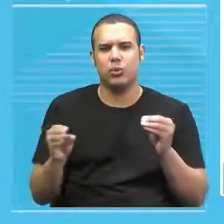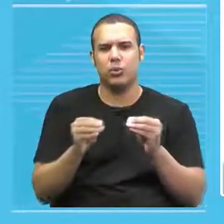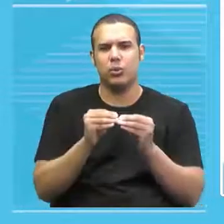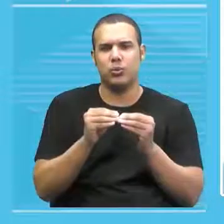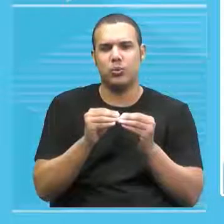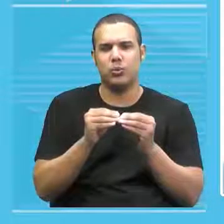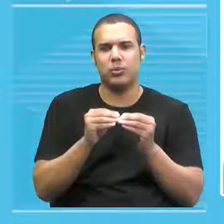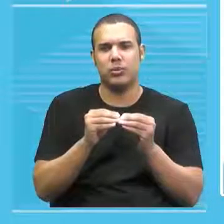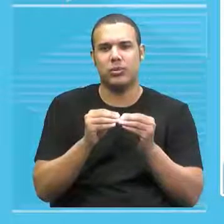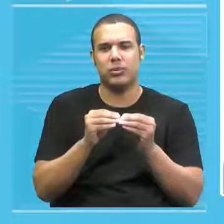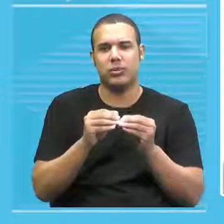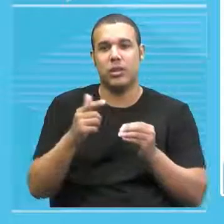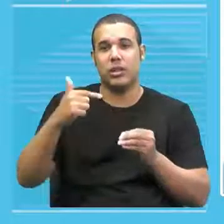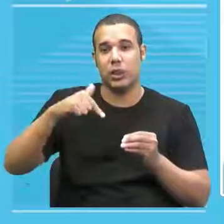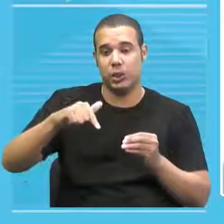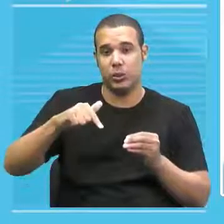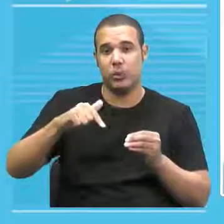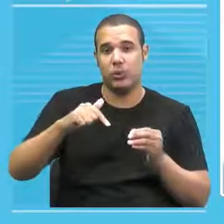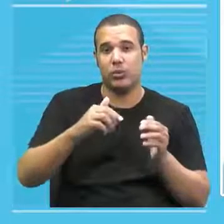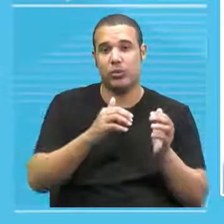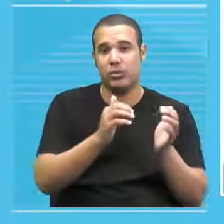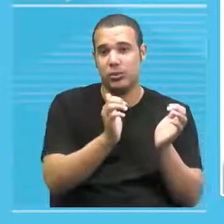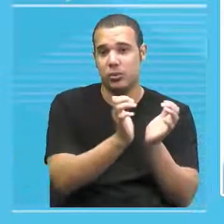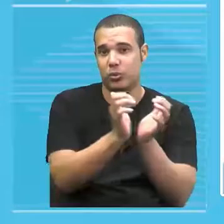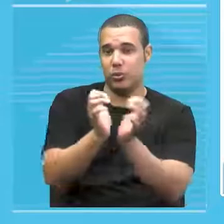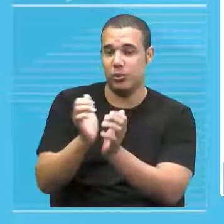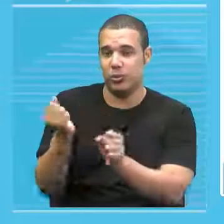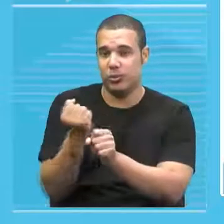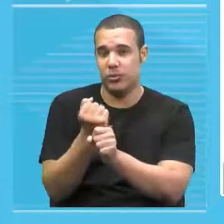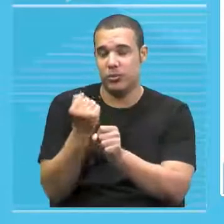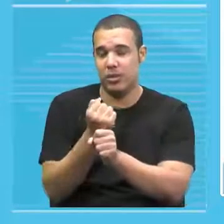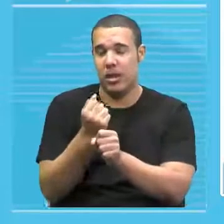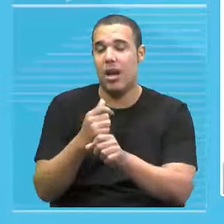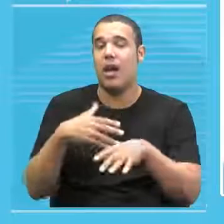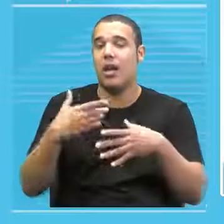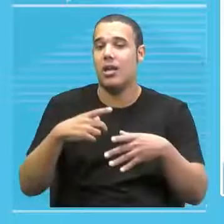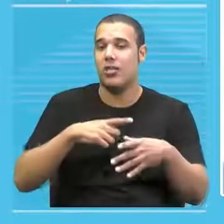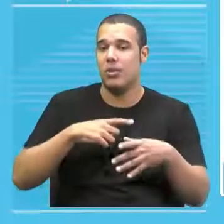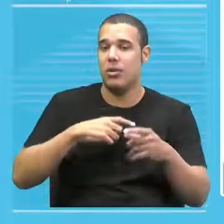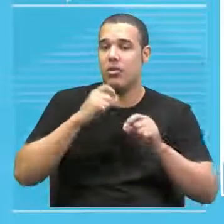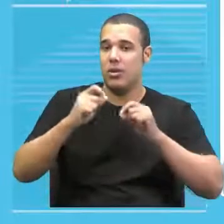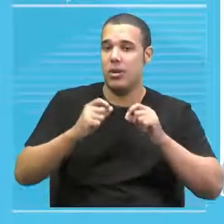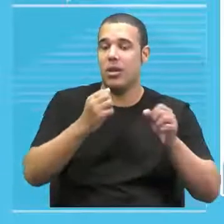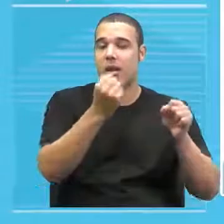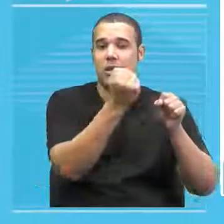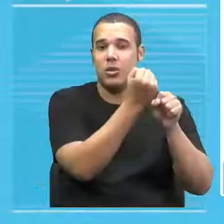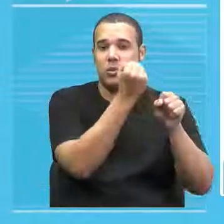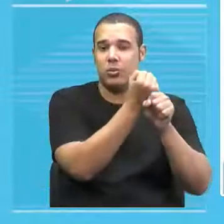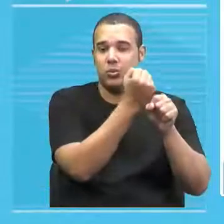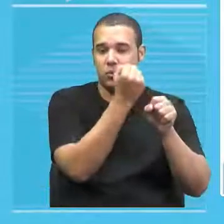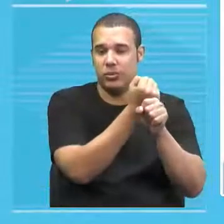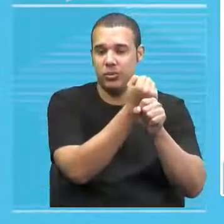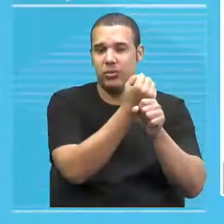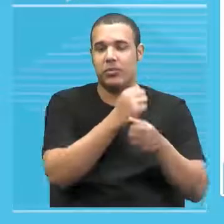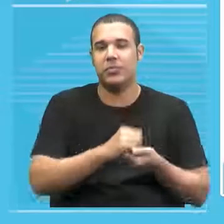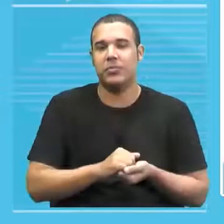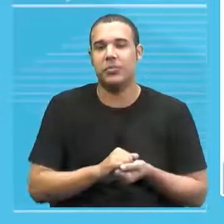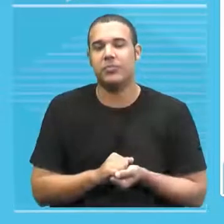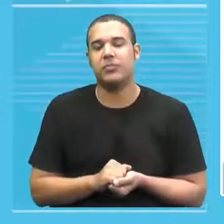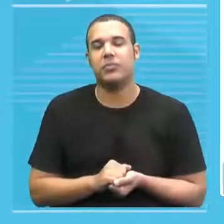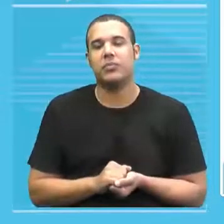quando eu junto com todas as outras construtoras aí tem uma indústria da o fio Ok